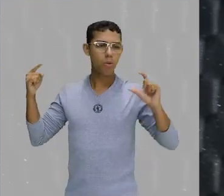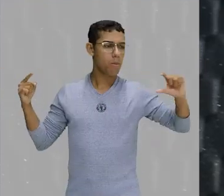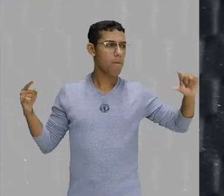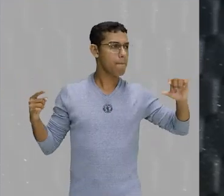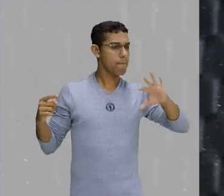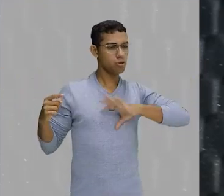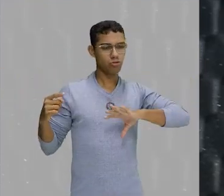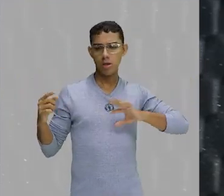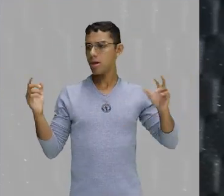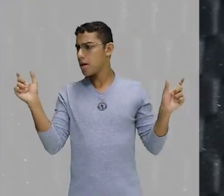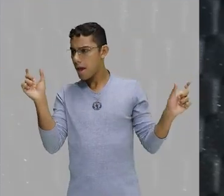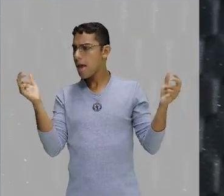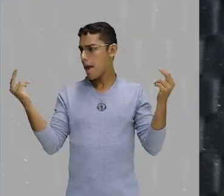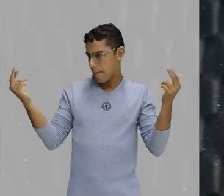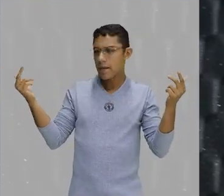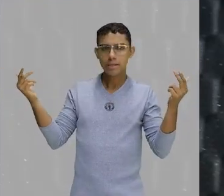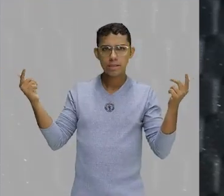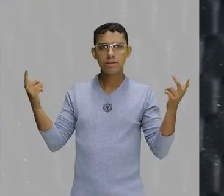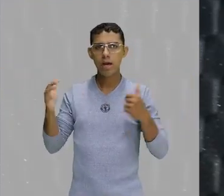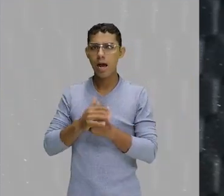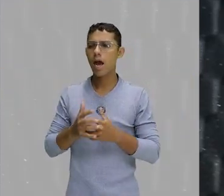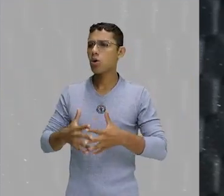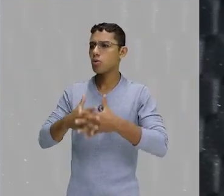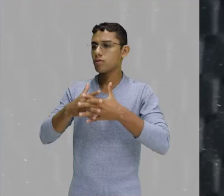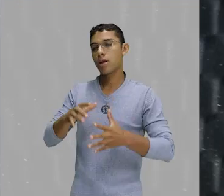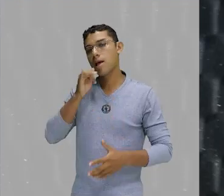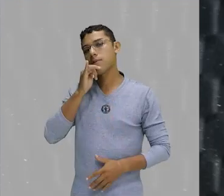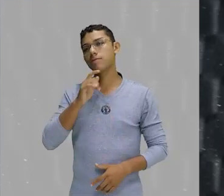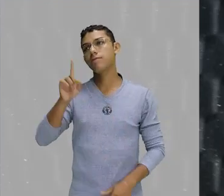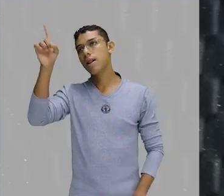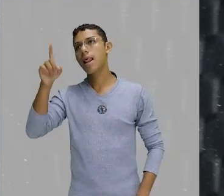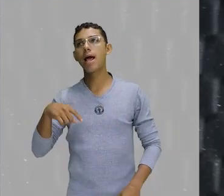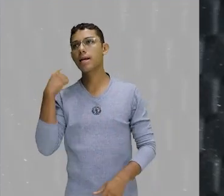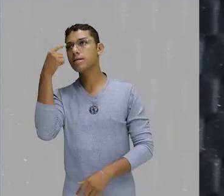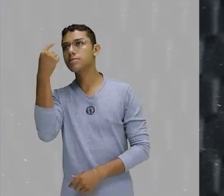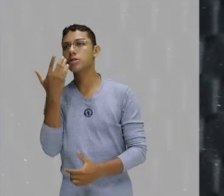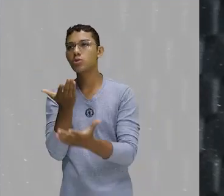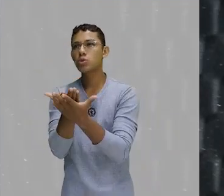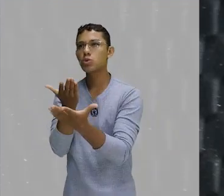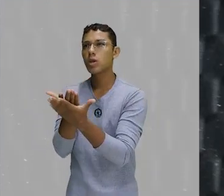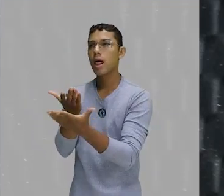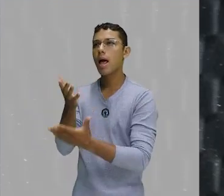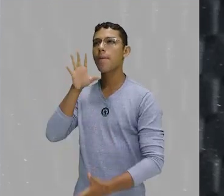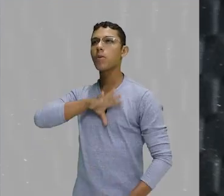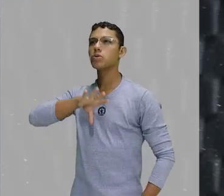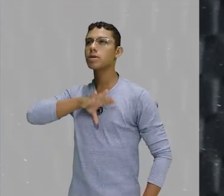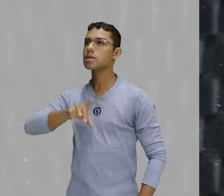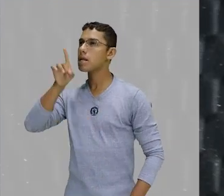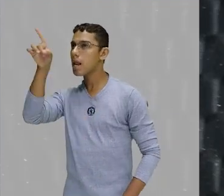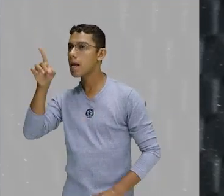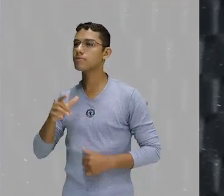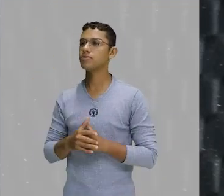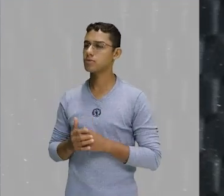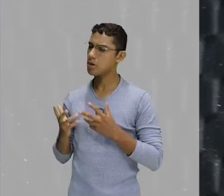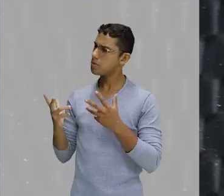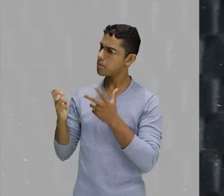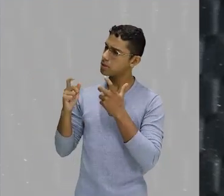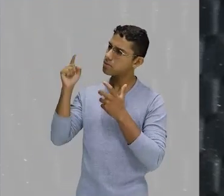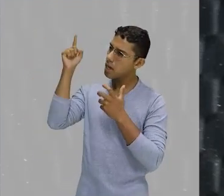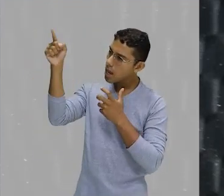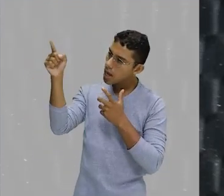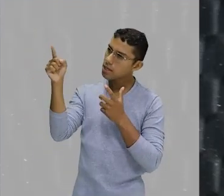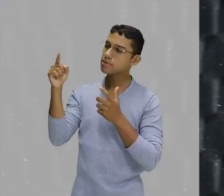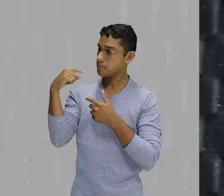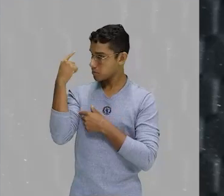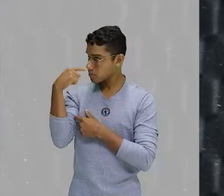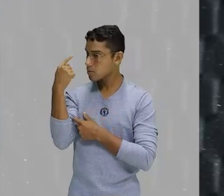Com certeza tem. Você está lá na Espanha e você vai estudar a língua portuguesa lá. Então, você vai perceber que